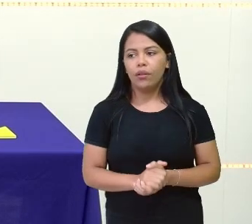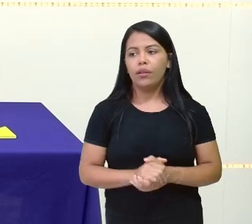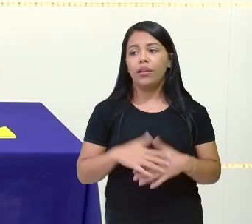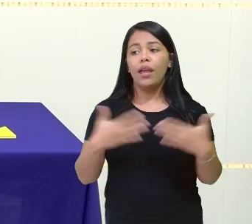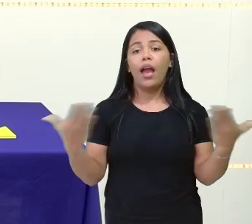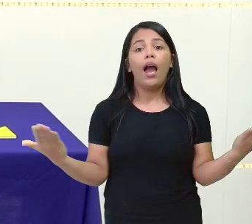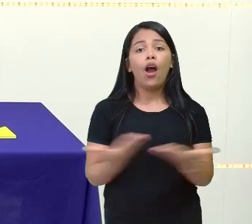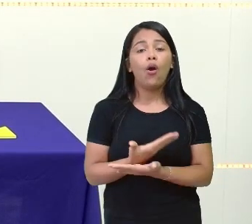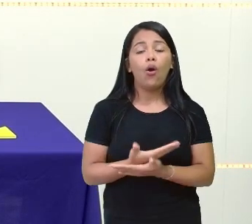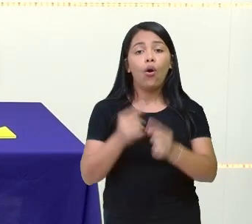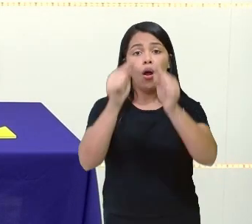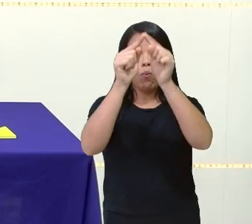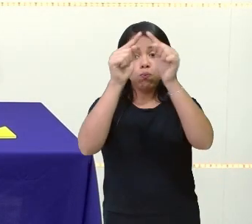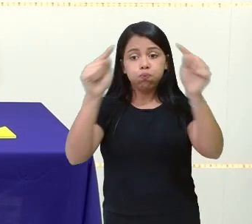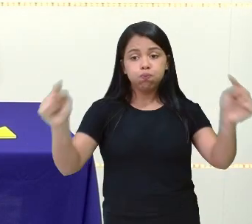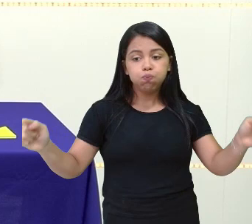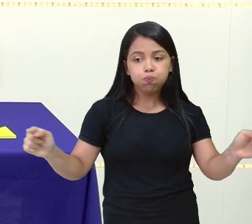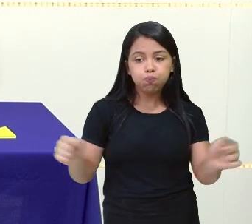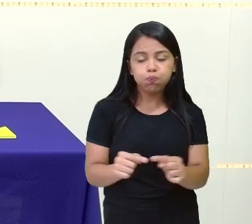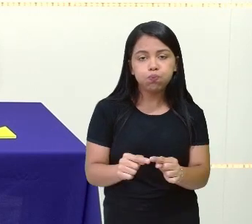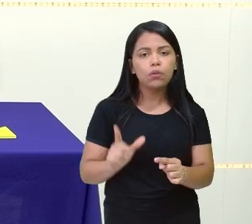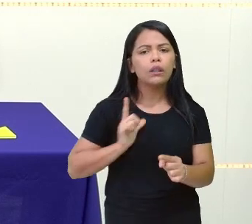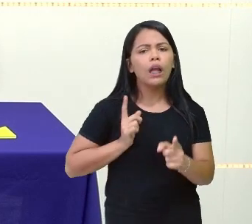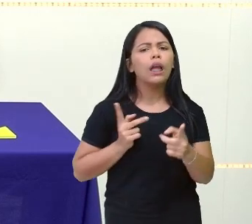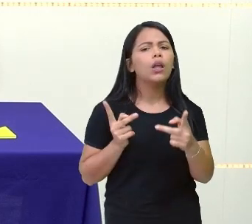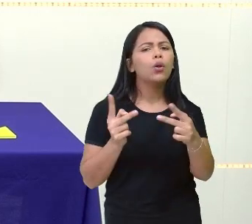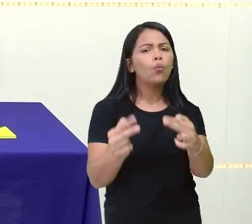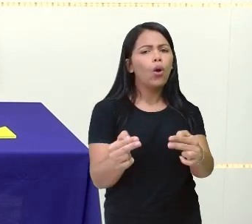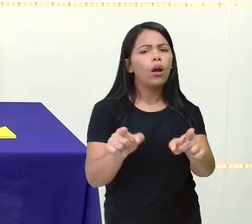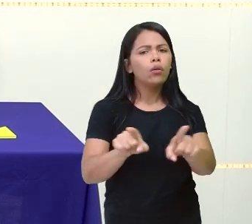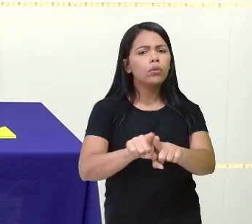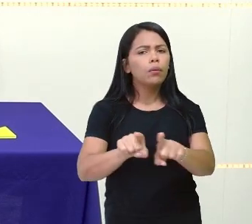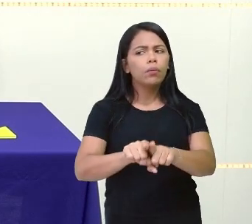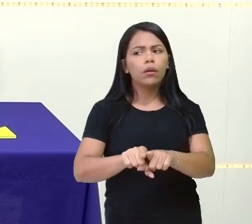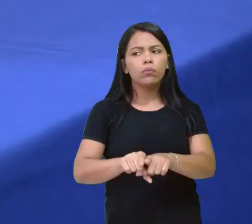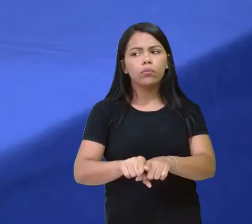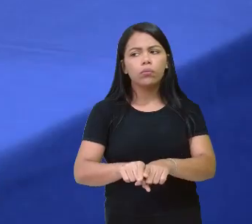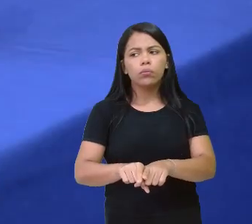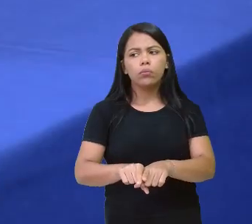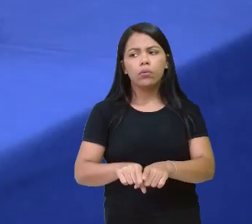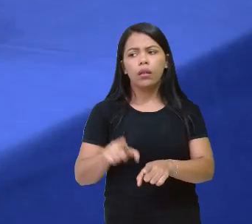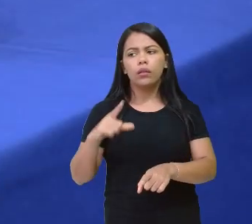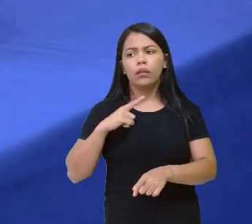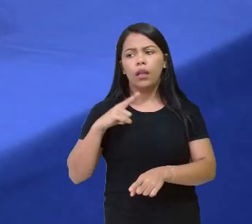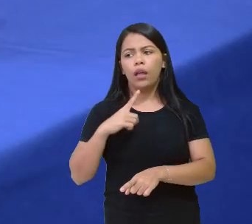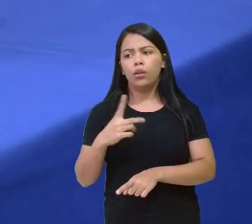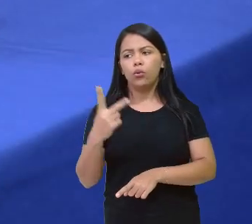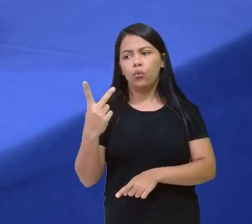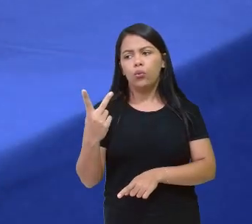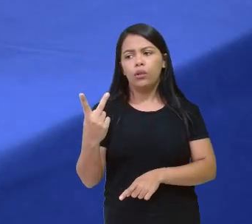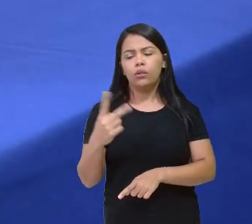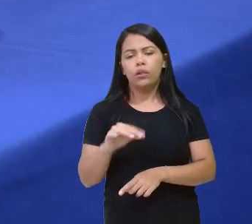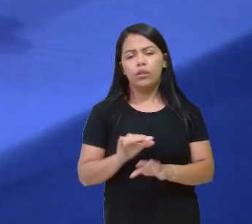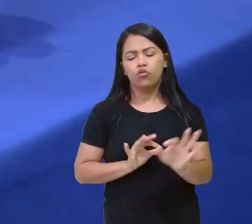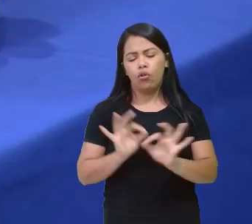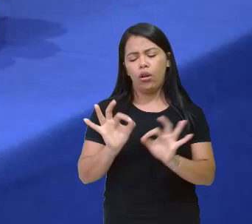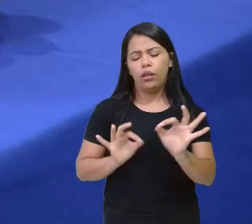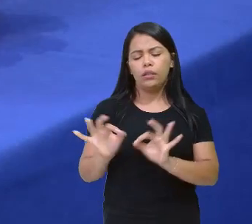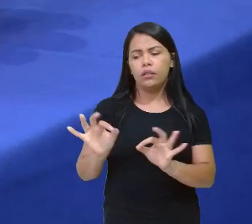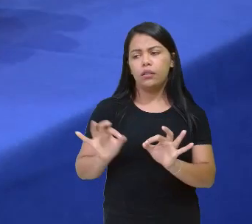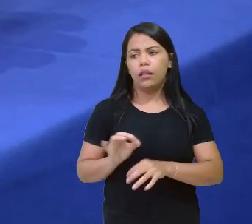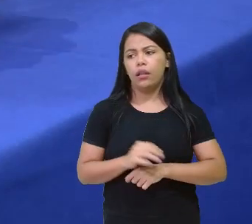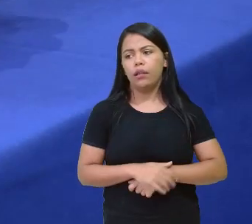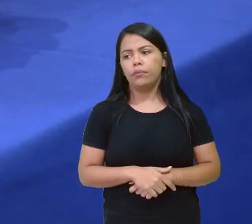maior, será que também vai apresentar 2 unidades de medida de área? Vamos verificar. Deixa eu colocar